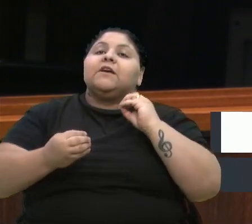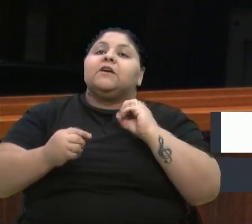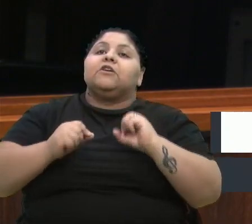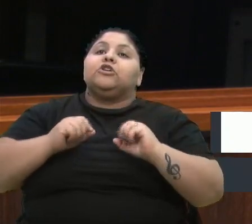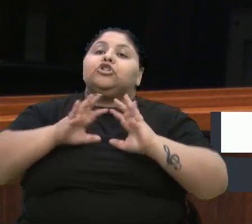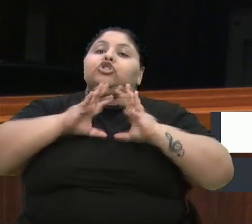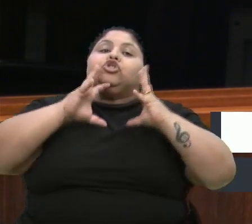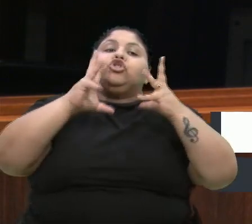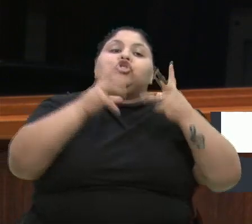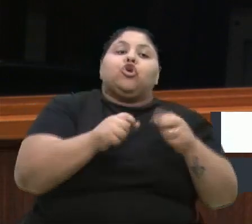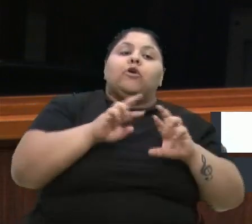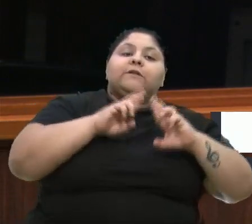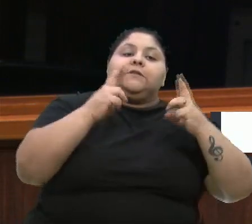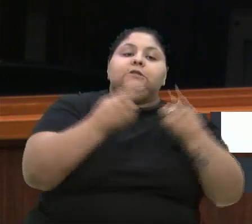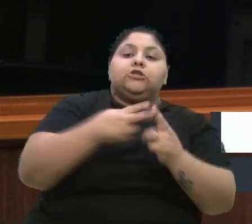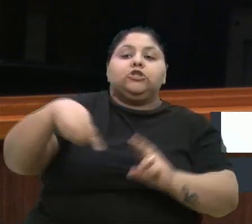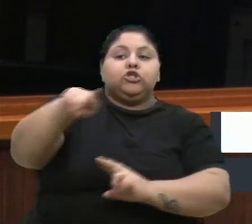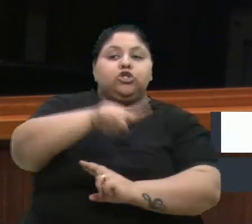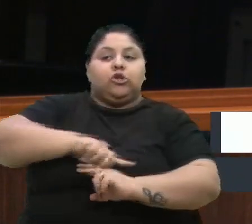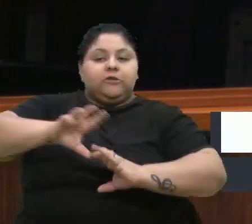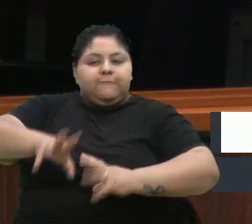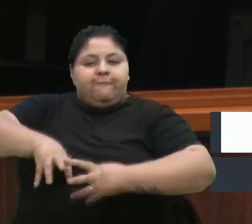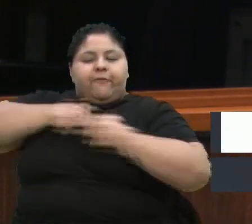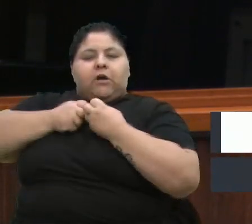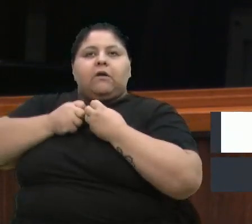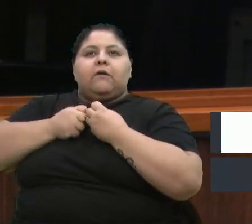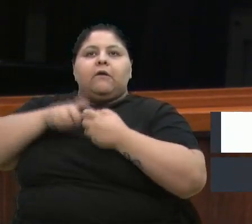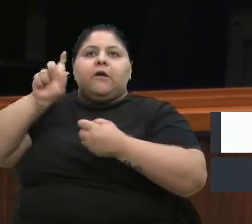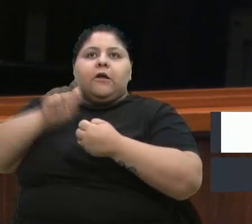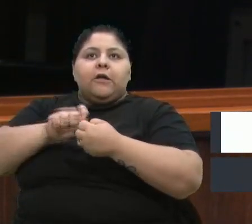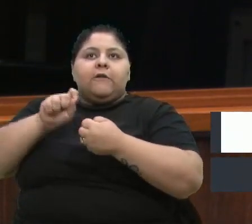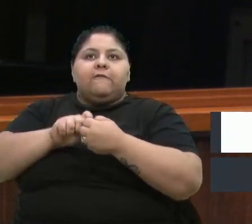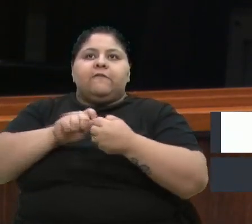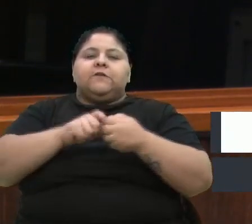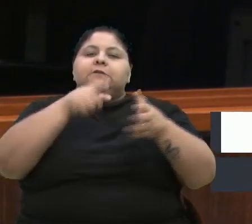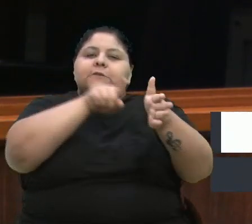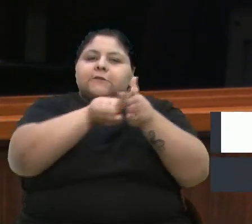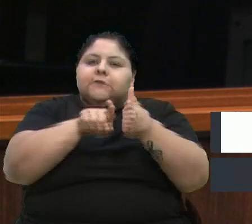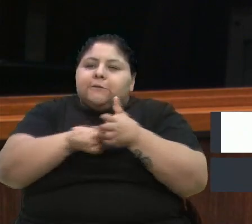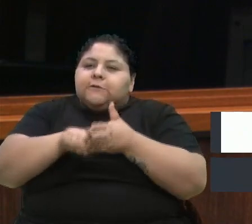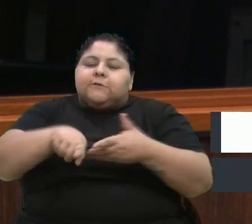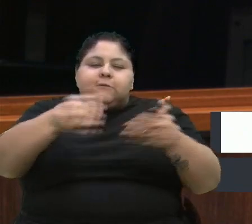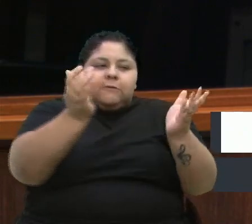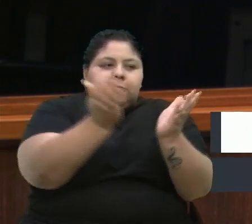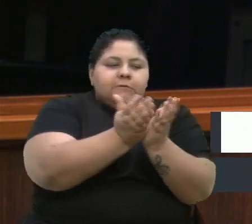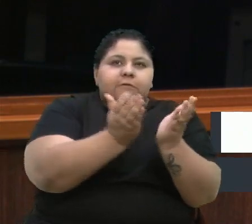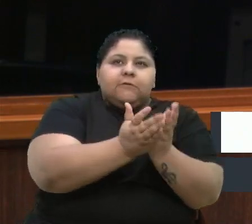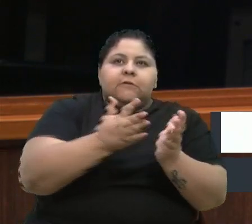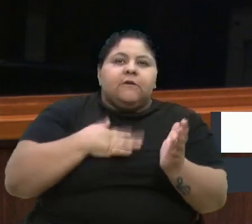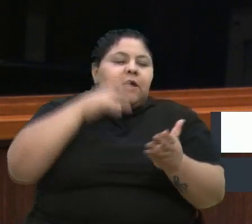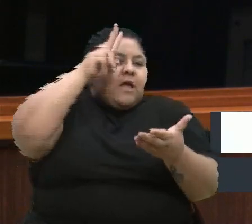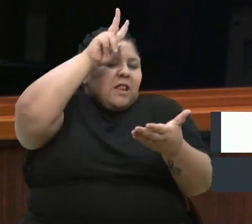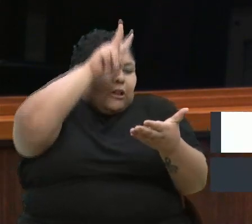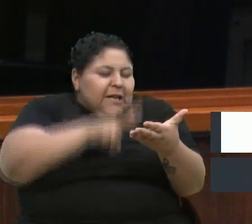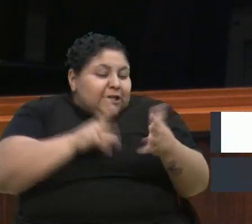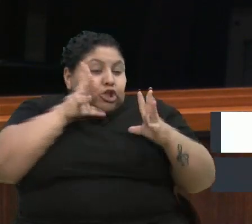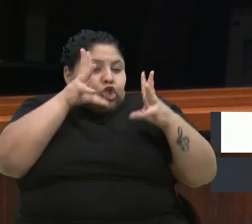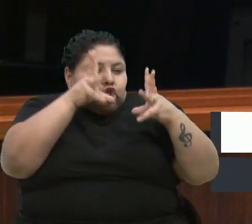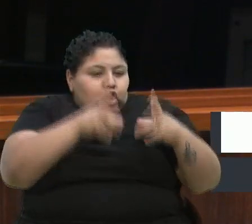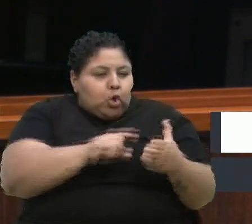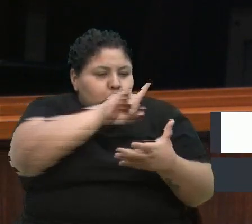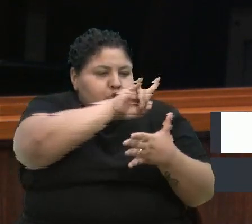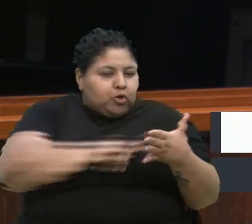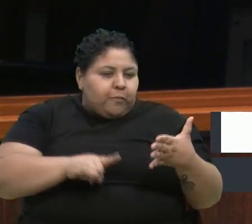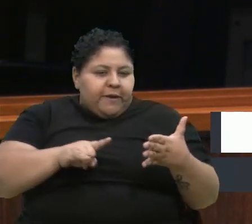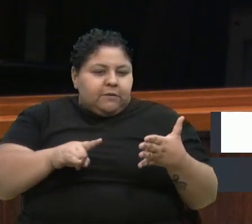oitivas, todas as reuniões, nós nos empenhamos em fazer questões, em estudar. Eu li todos os documentos que vieram